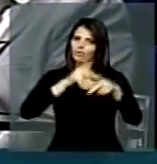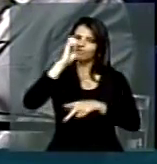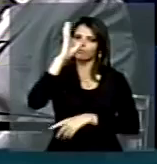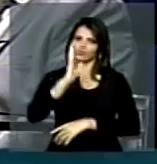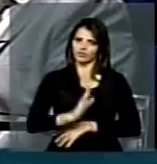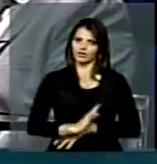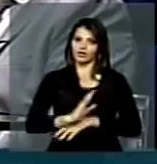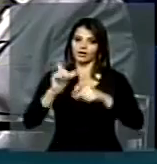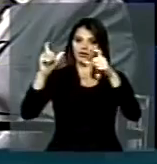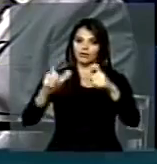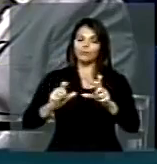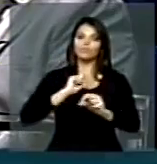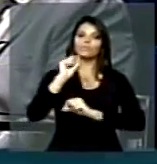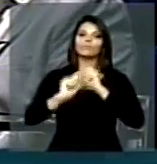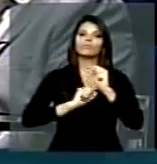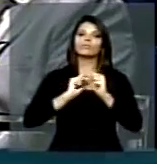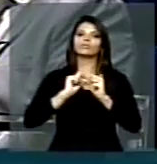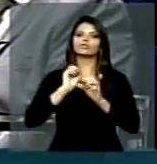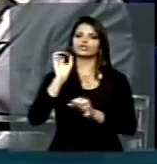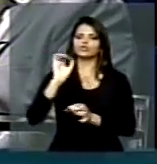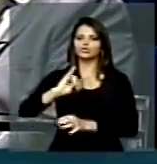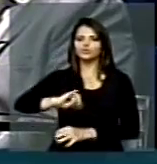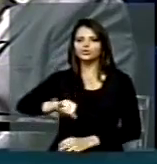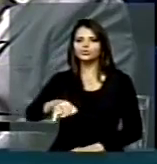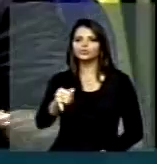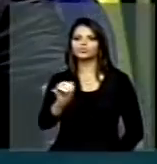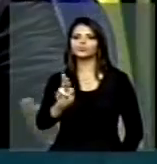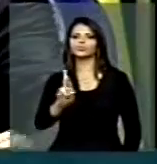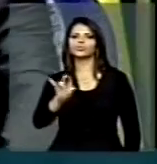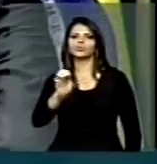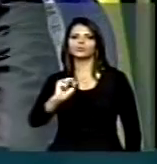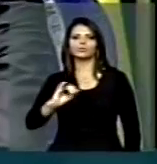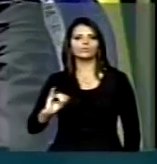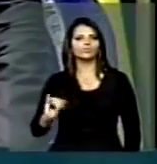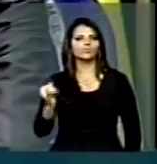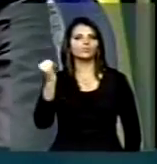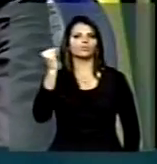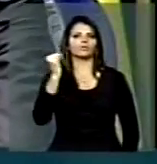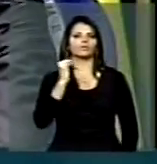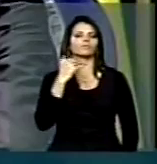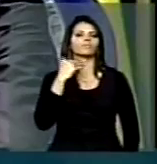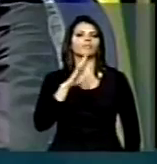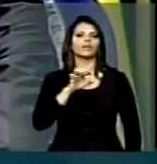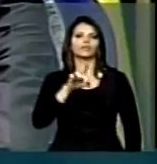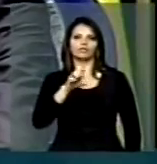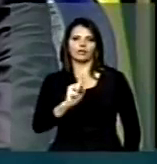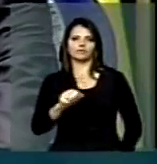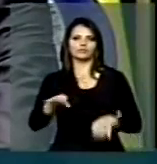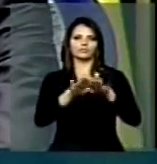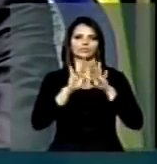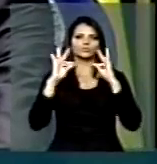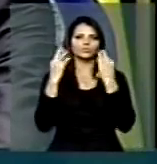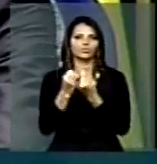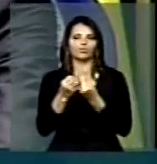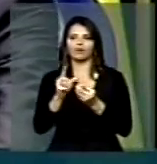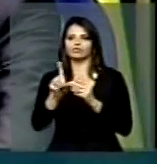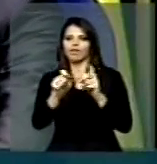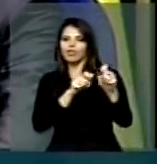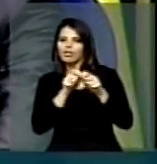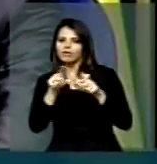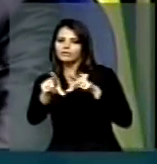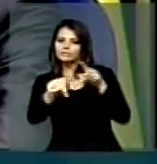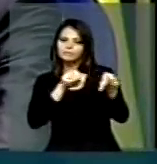Um ambiente onde haja juros padrão BNDES para toda a economia e não apenas para os escolhidos da vez, que